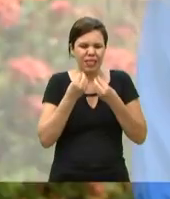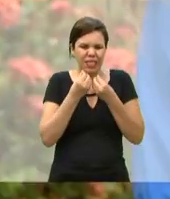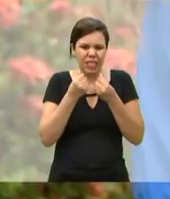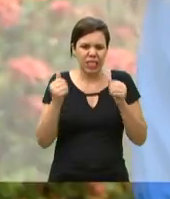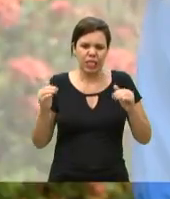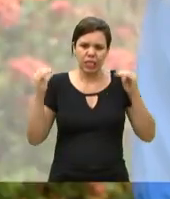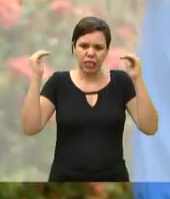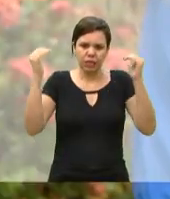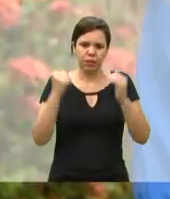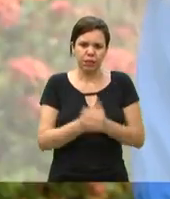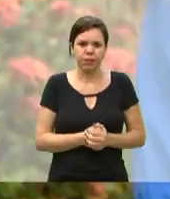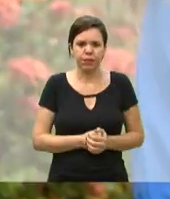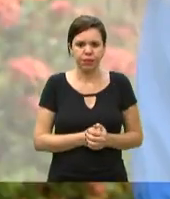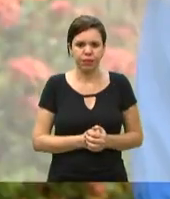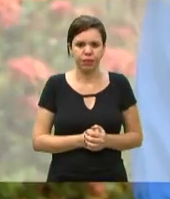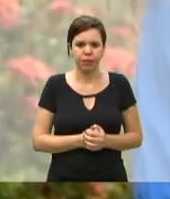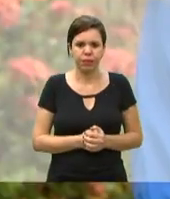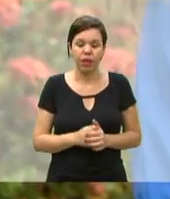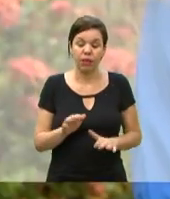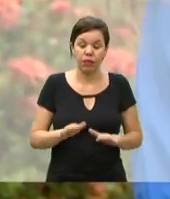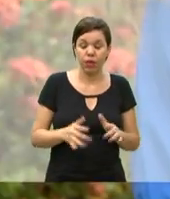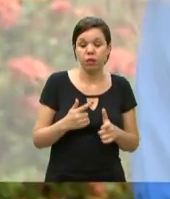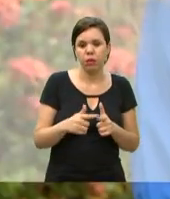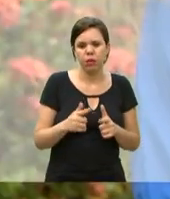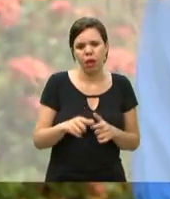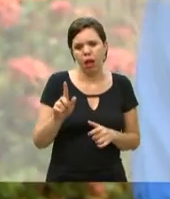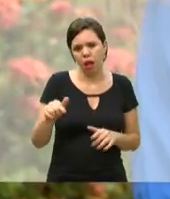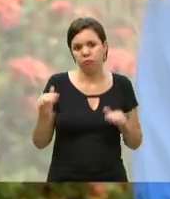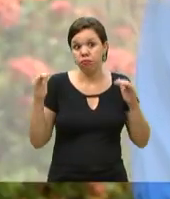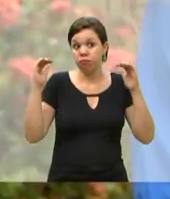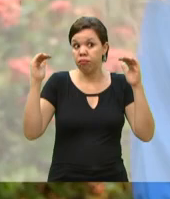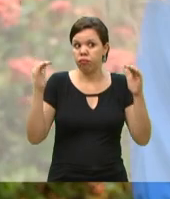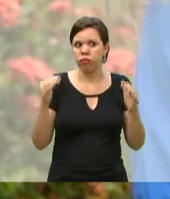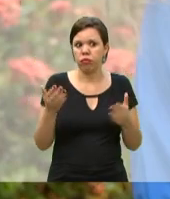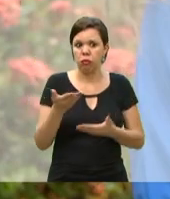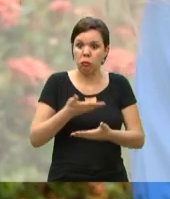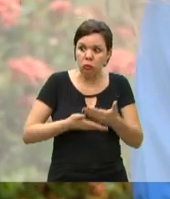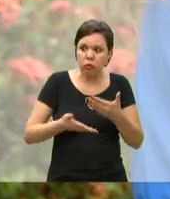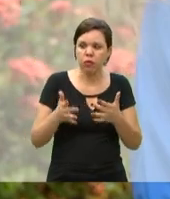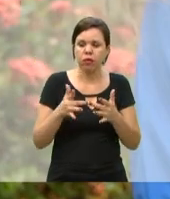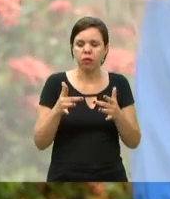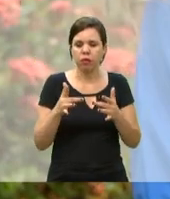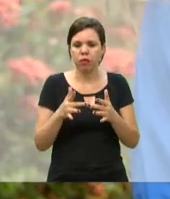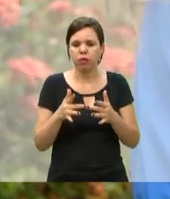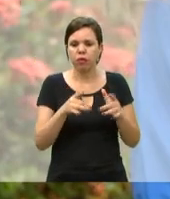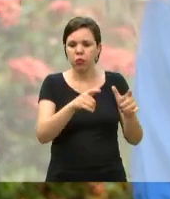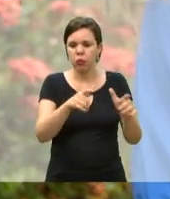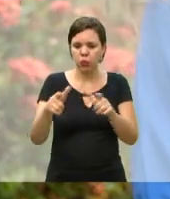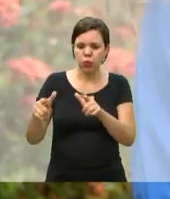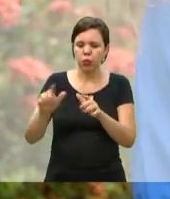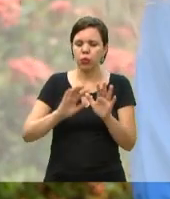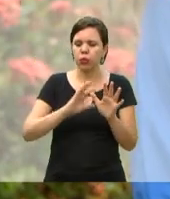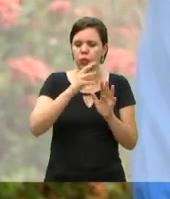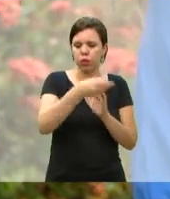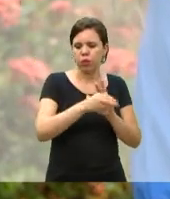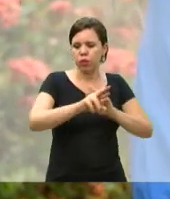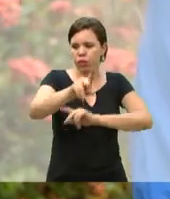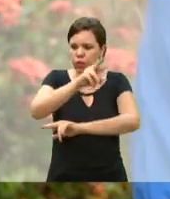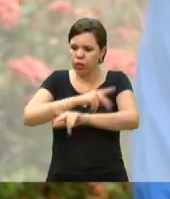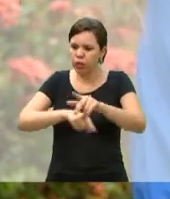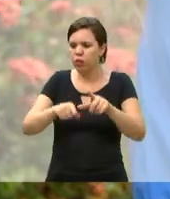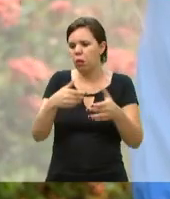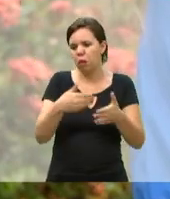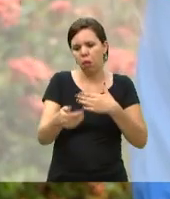sensibilidade maior, o problema é grande social, ambientes diferentes